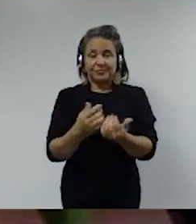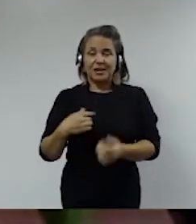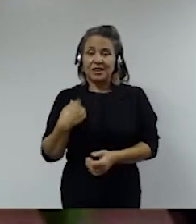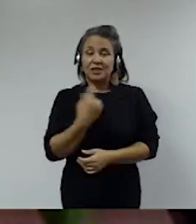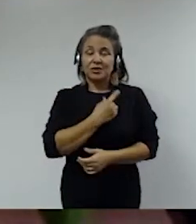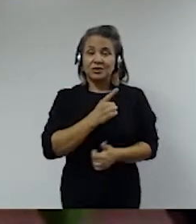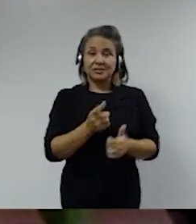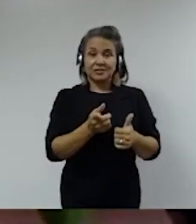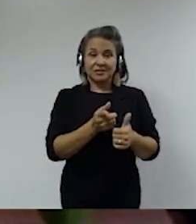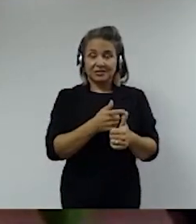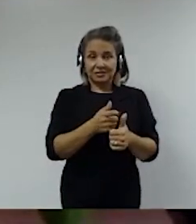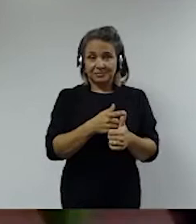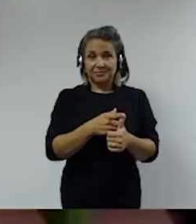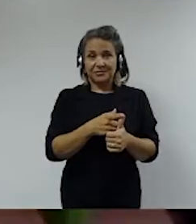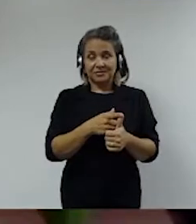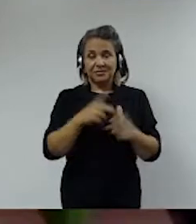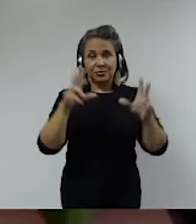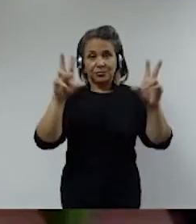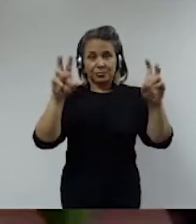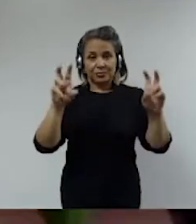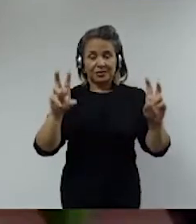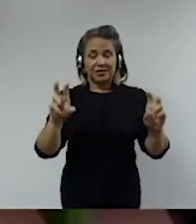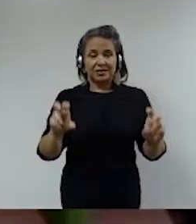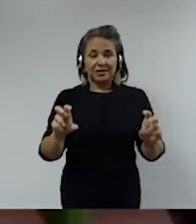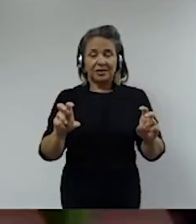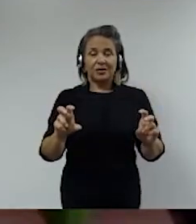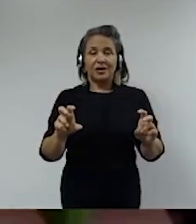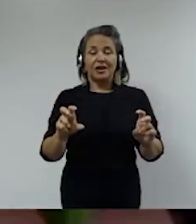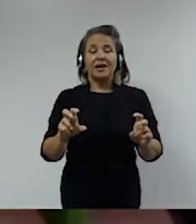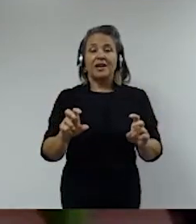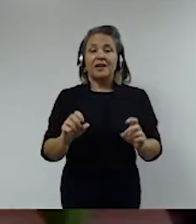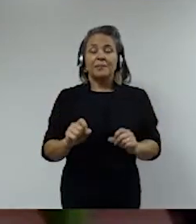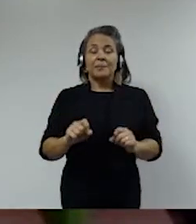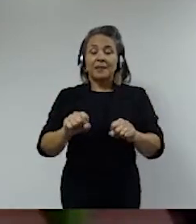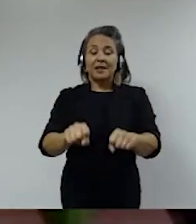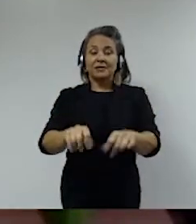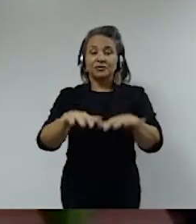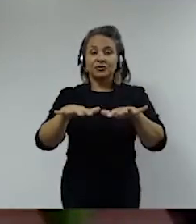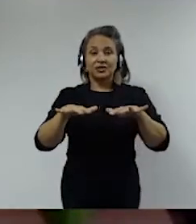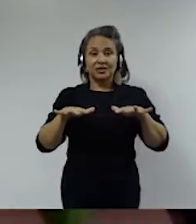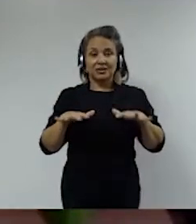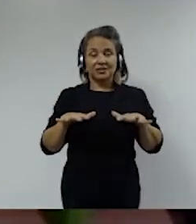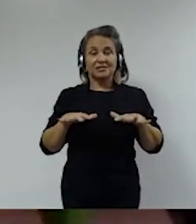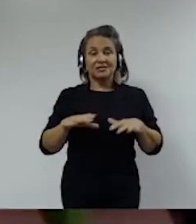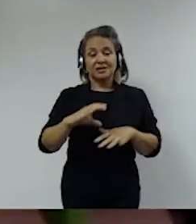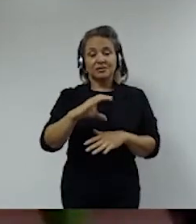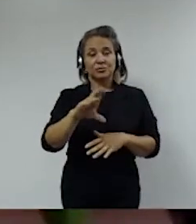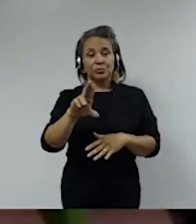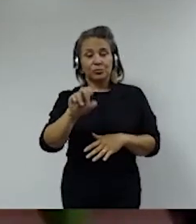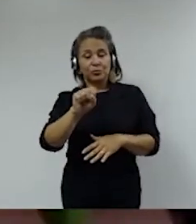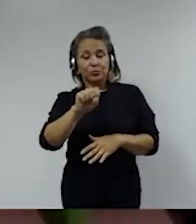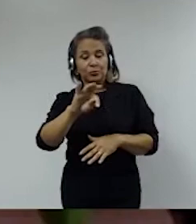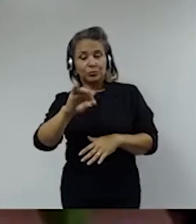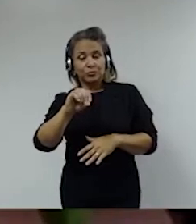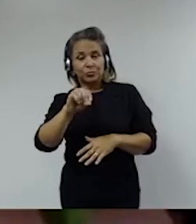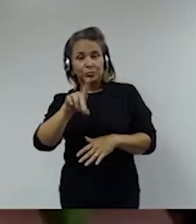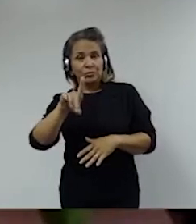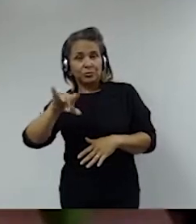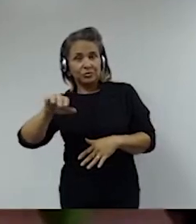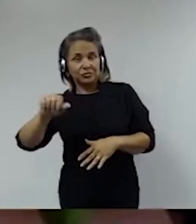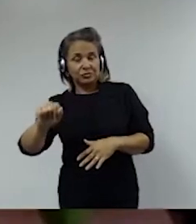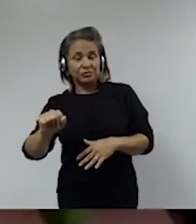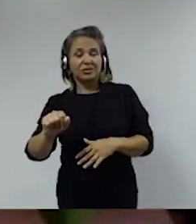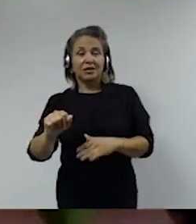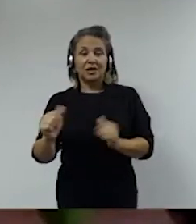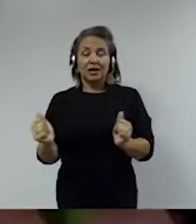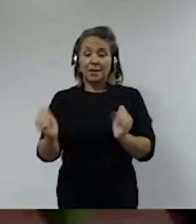Nós temos por painel audiência de custódia como prevenção à tortura e maus tratos. E